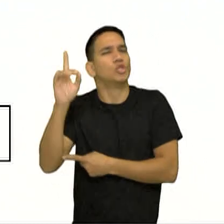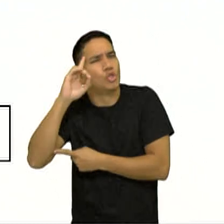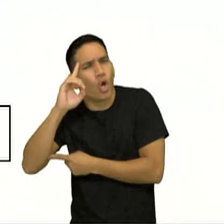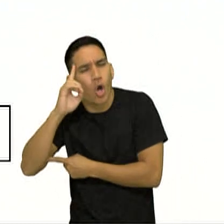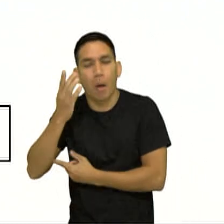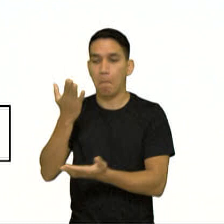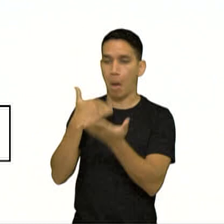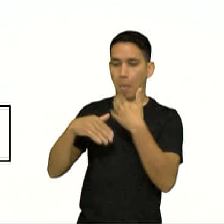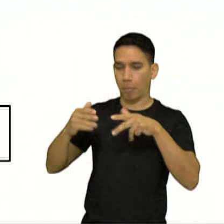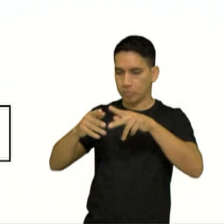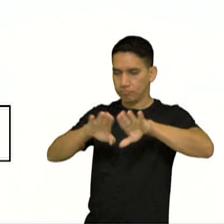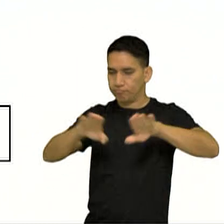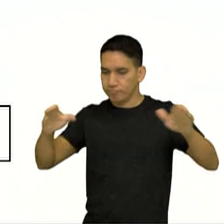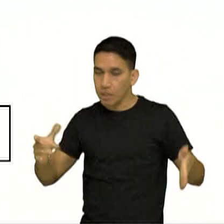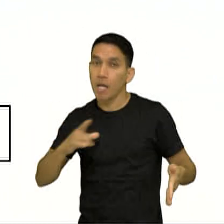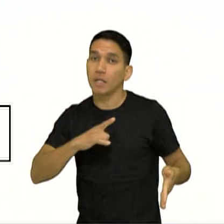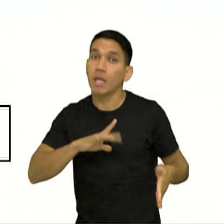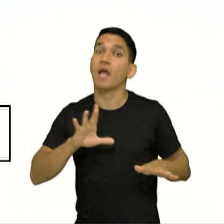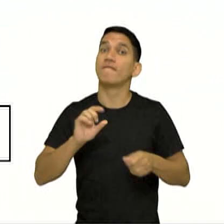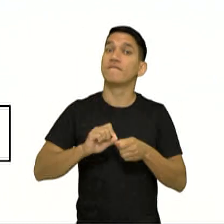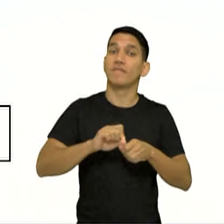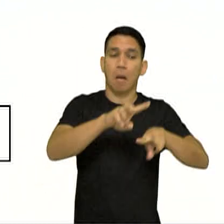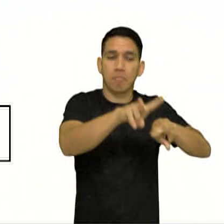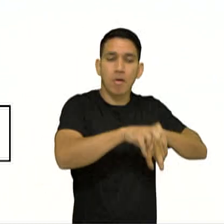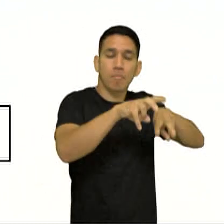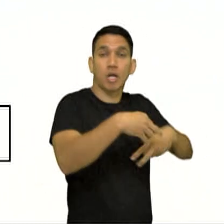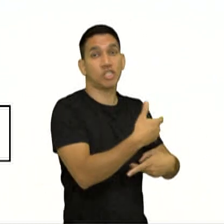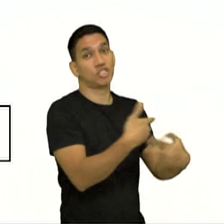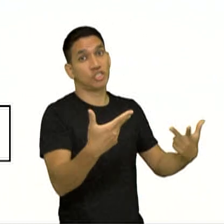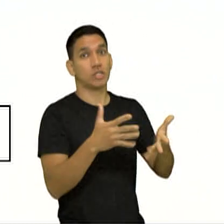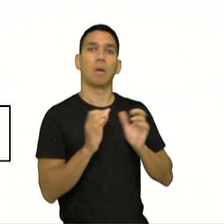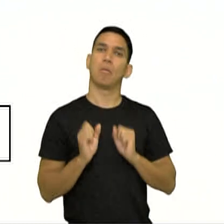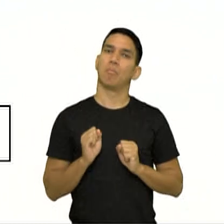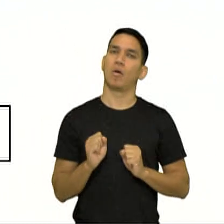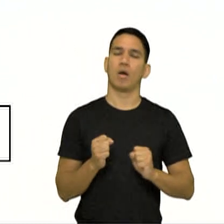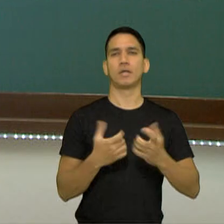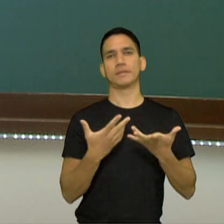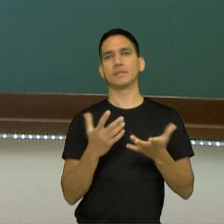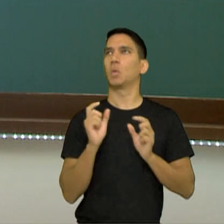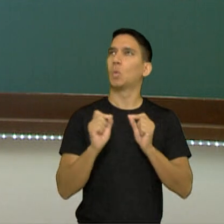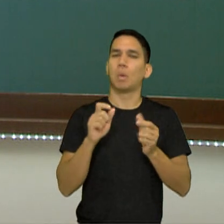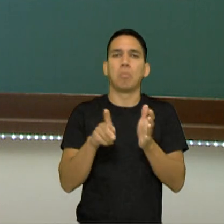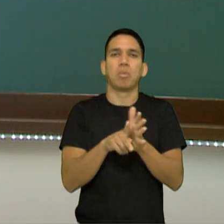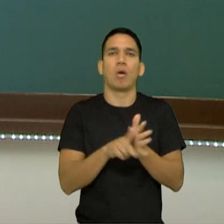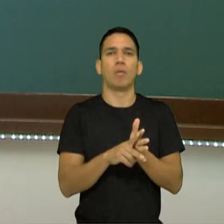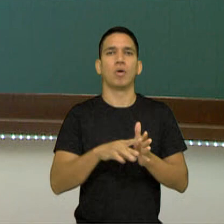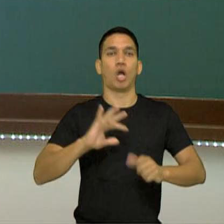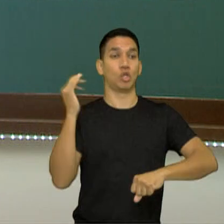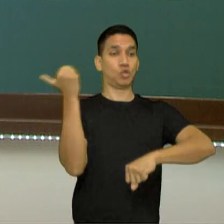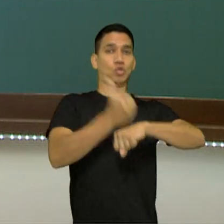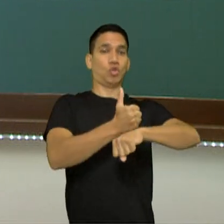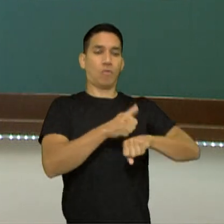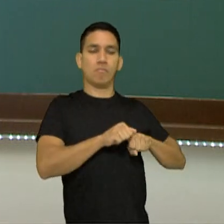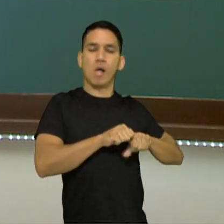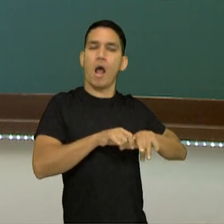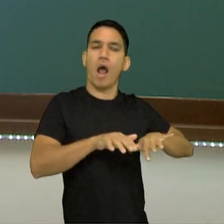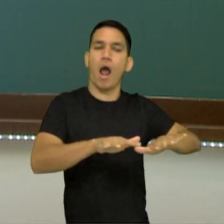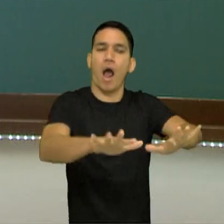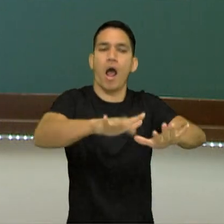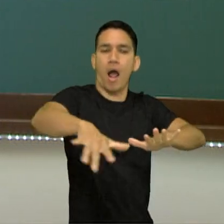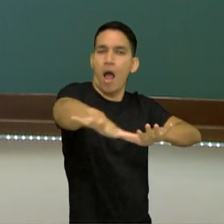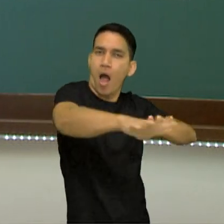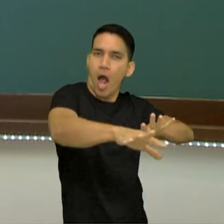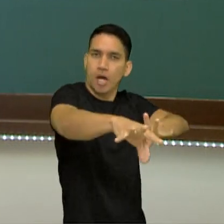mesa, eles são produzidos de diferentes formas, né? Tanto por grandes proprietários de terra, grandes propriedades, como